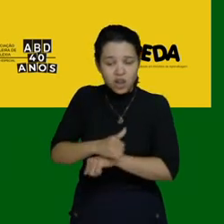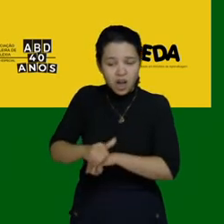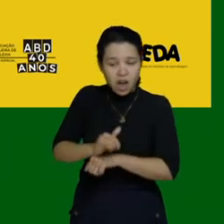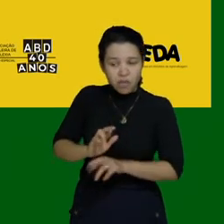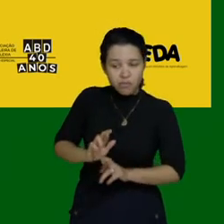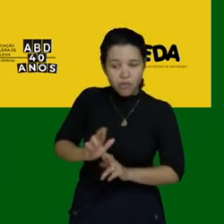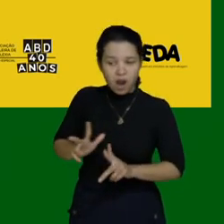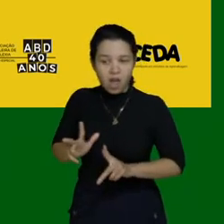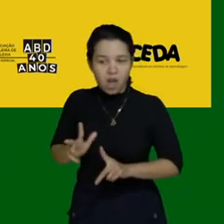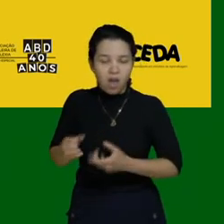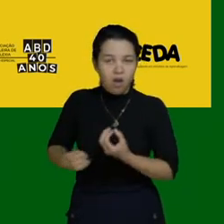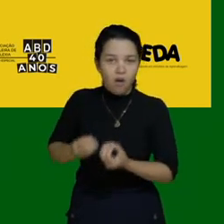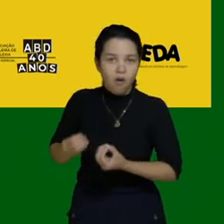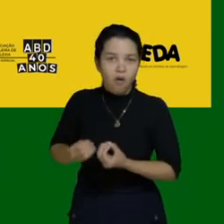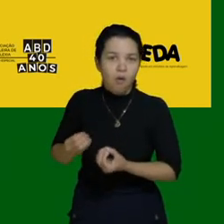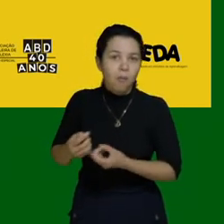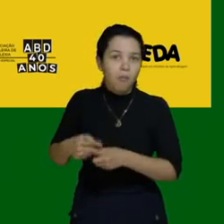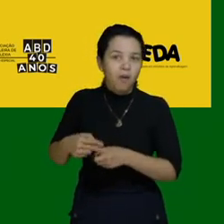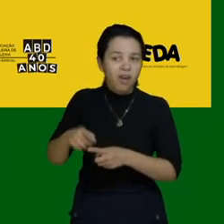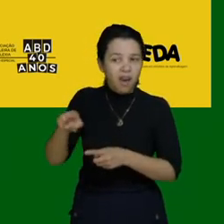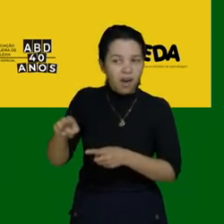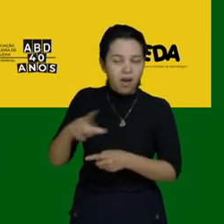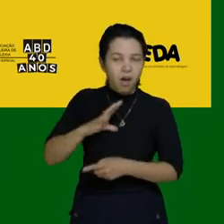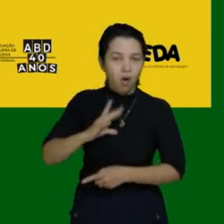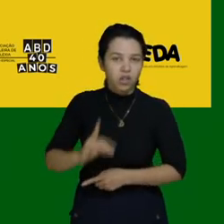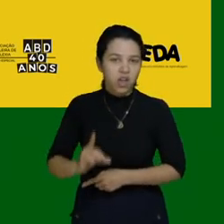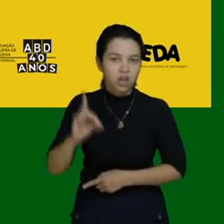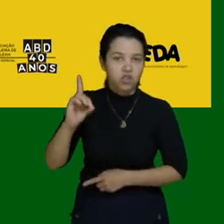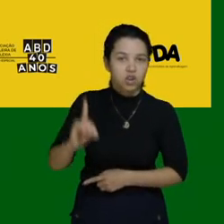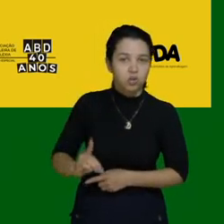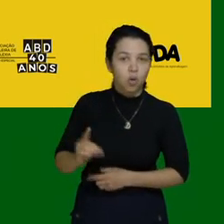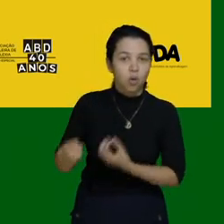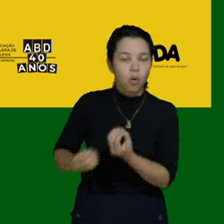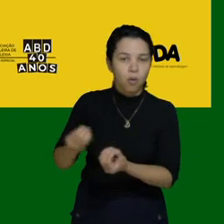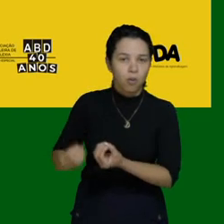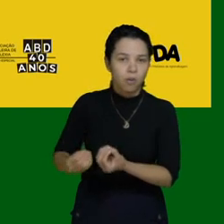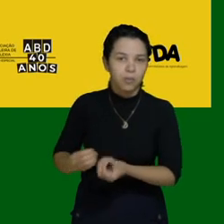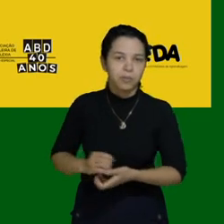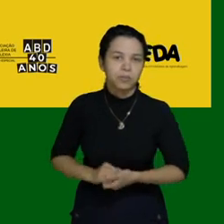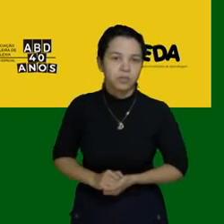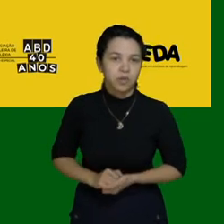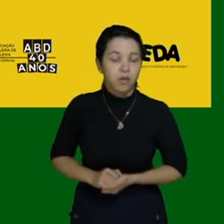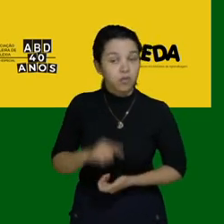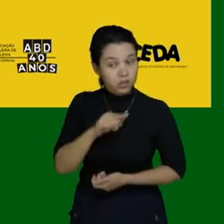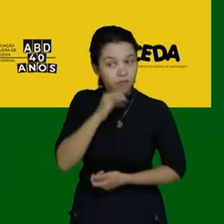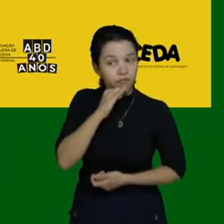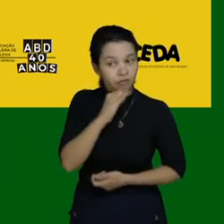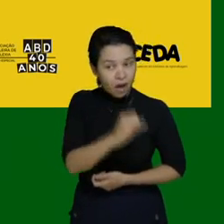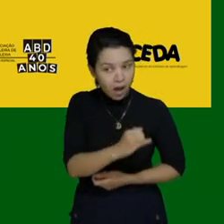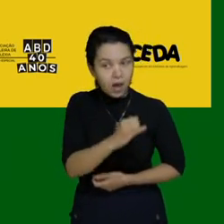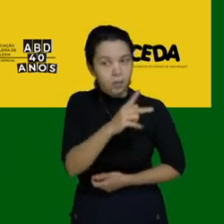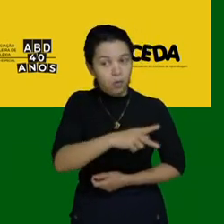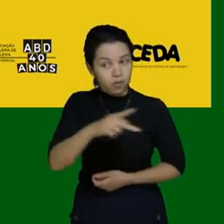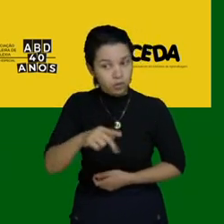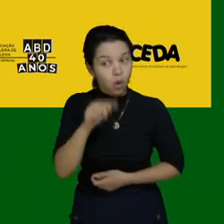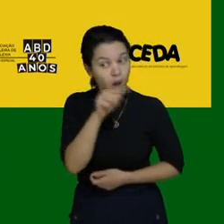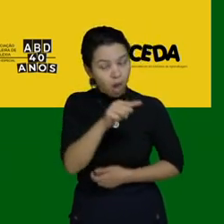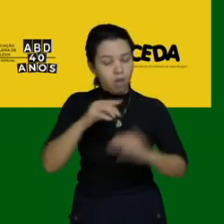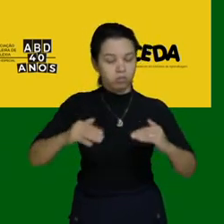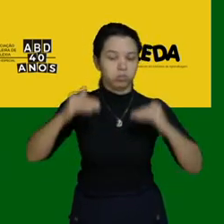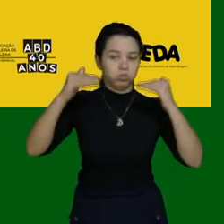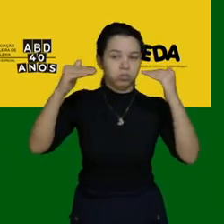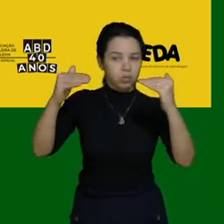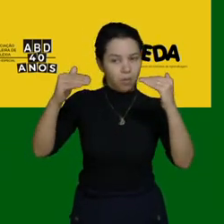coordenada da diretora aí ele falou você vai falar pros professores que eles são soberanos na sala de aula o